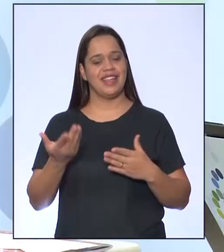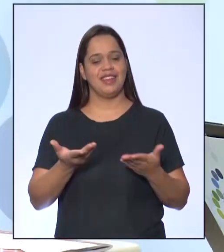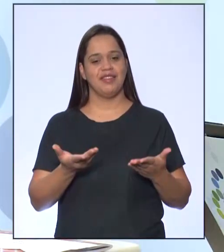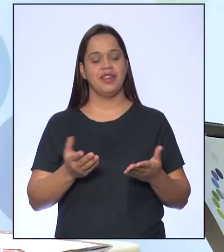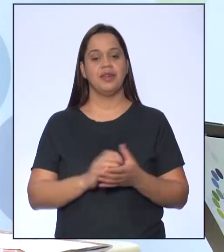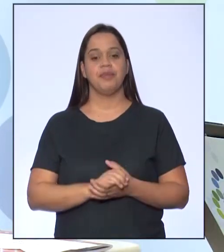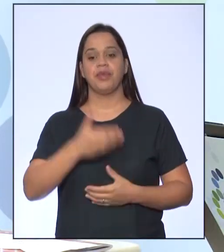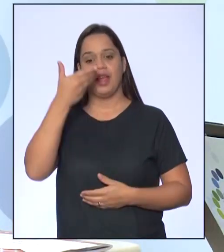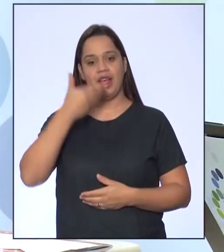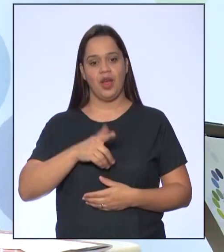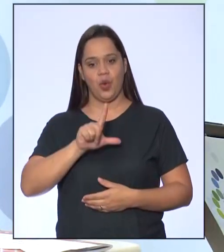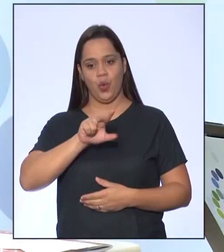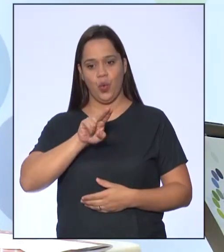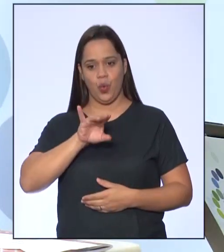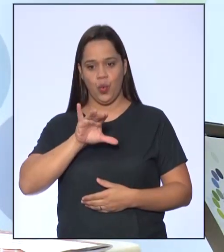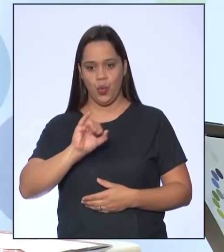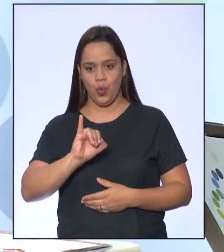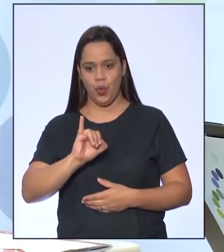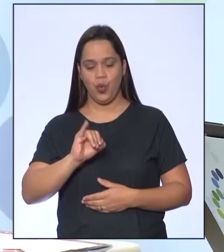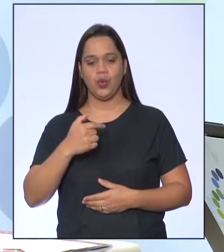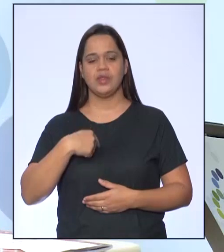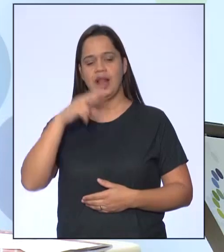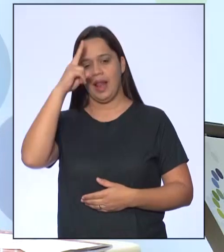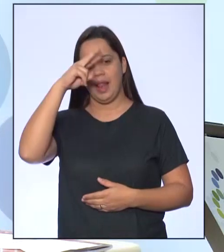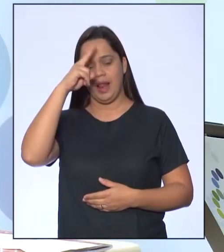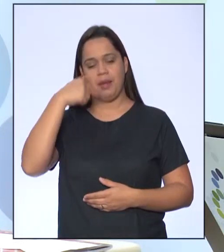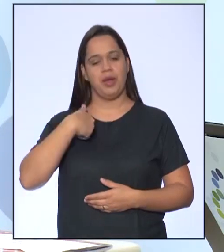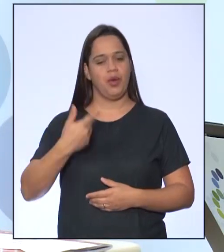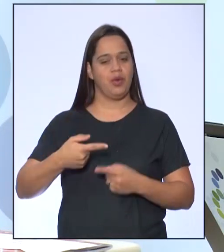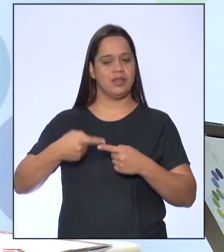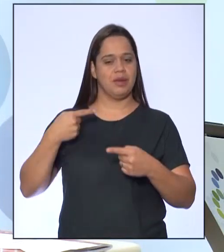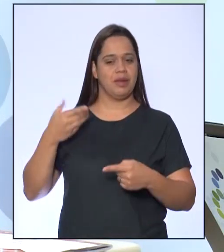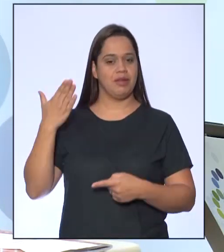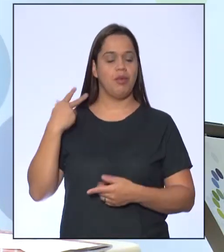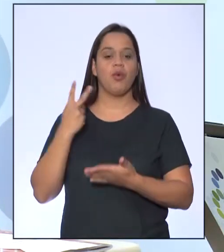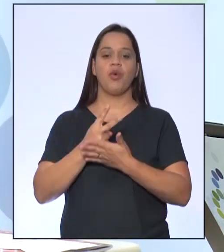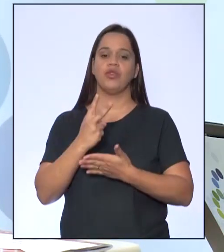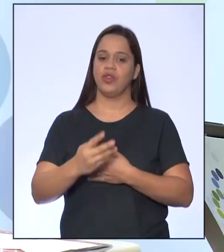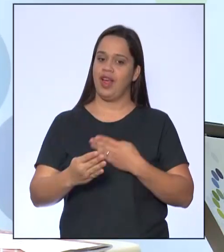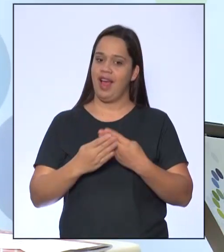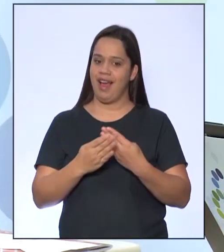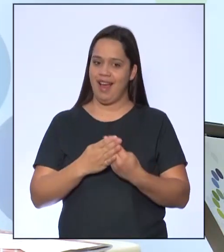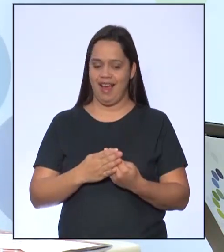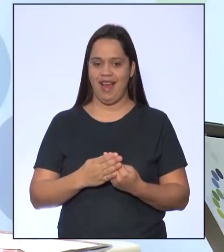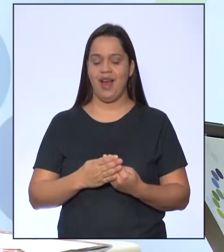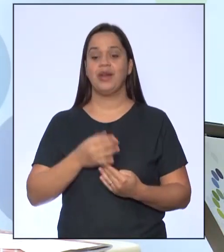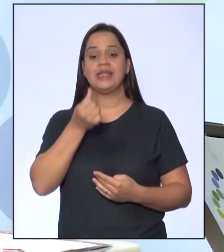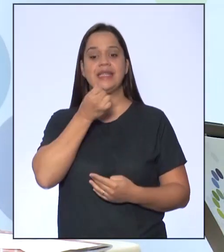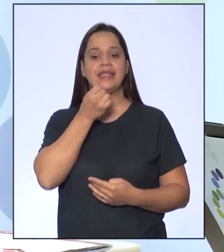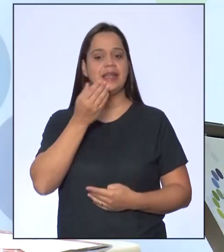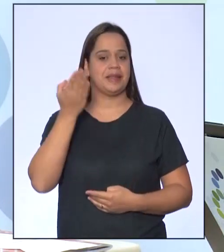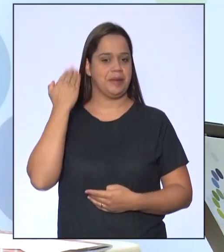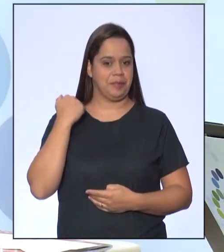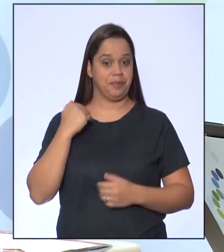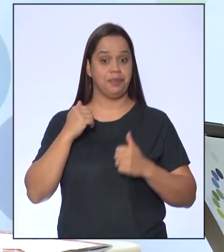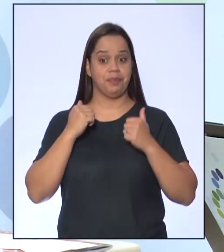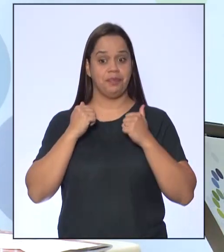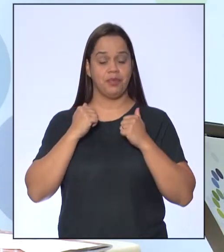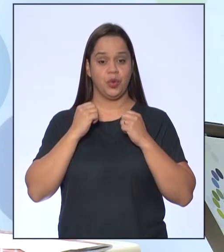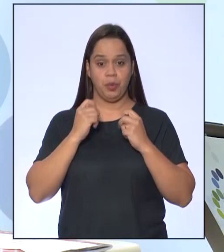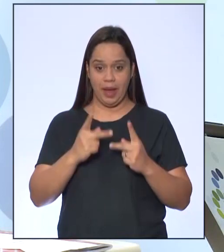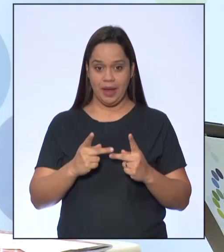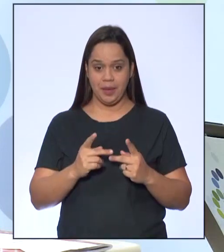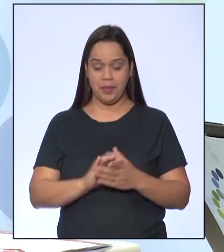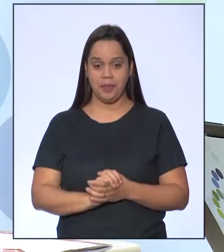sou a Lúcia, vocês devem lembrar de mim da semana passada, e vamos dar continuidade à nossa aula de sexta-feira. Tudo bem?